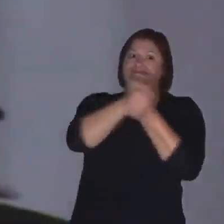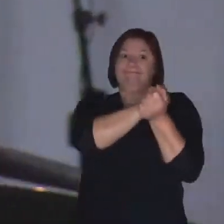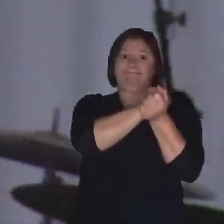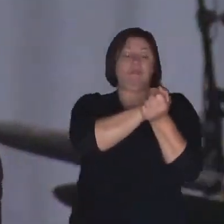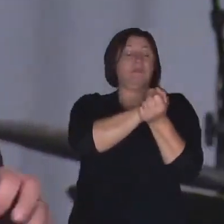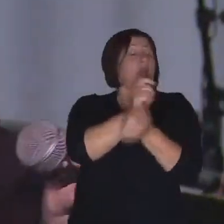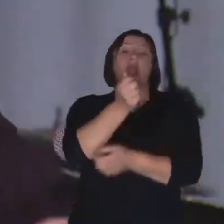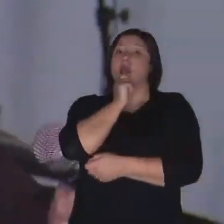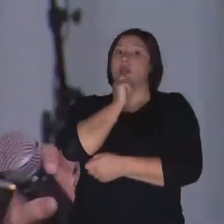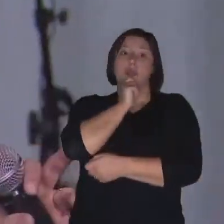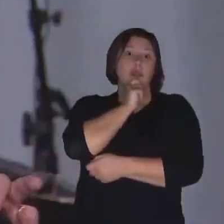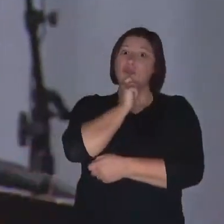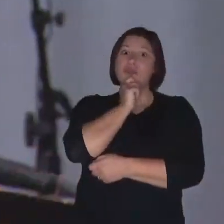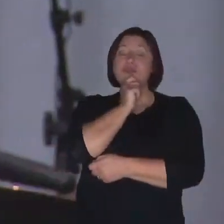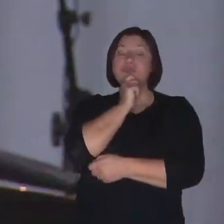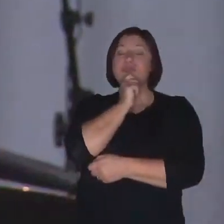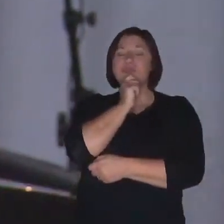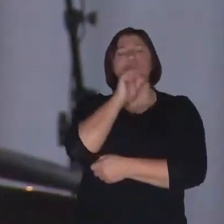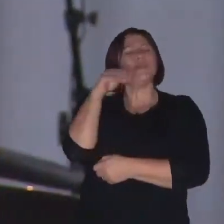Depois Jeremias foi, mas até então ele não tinha ido.